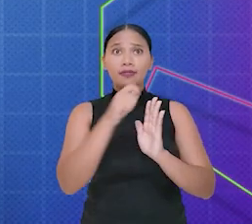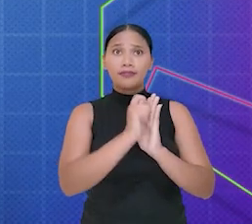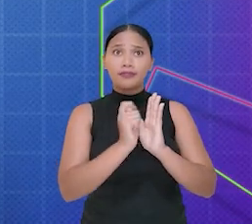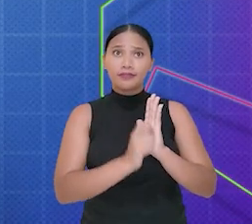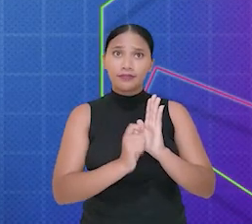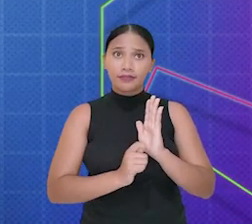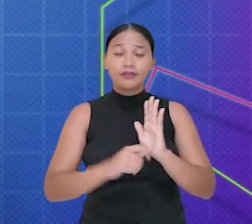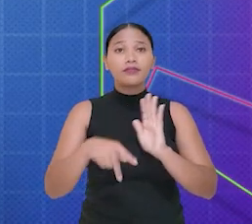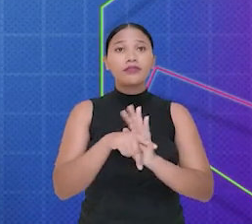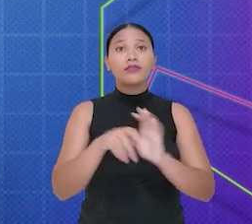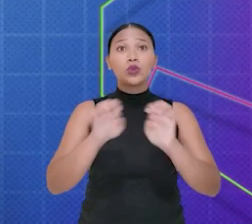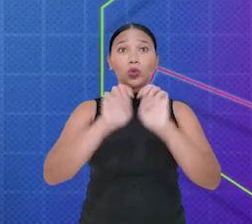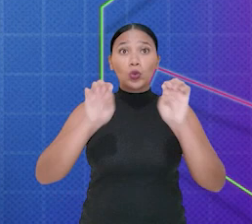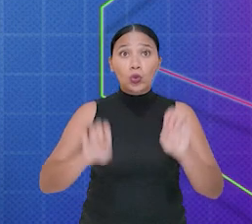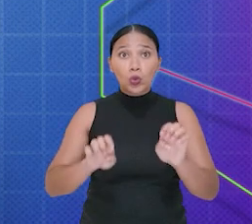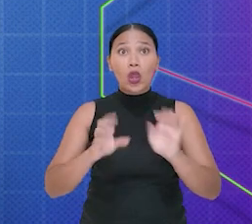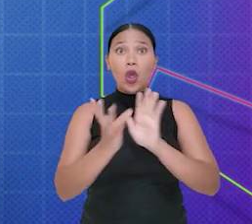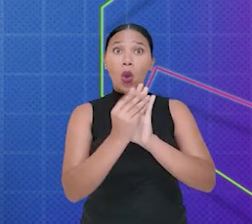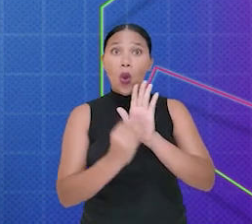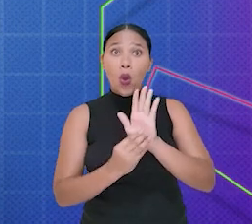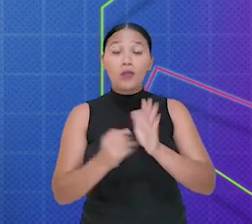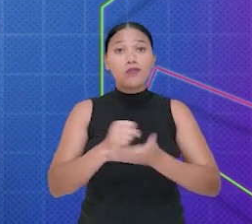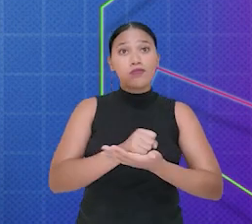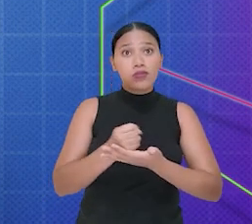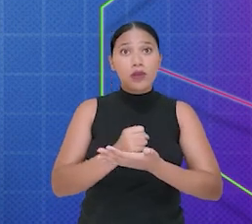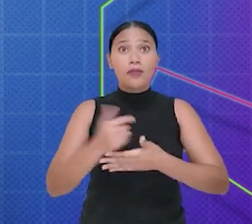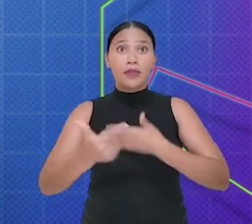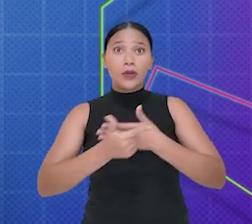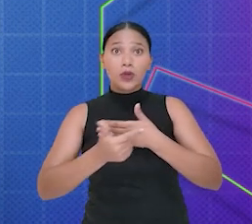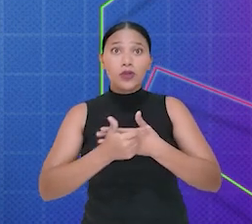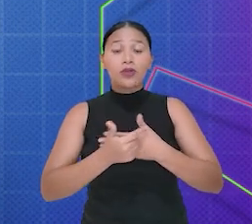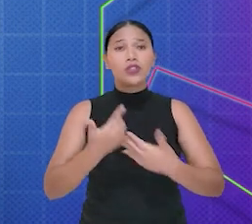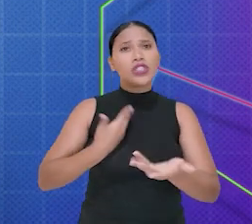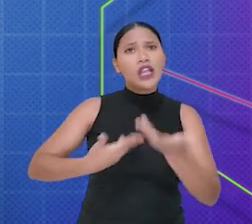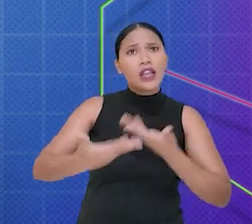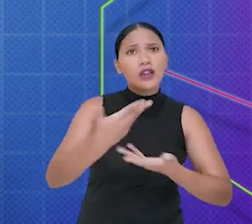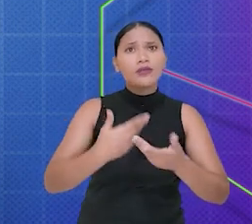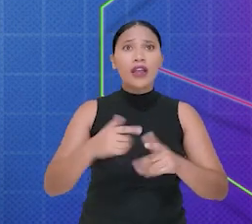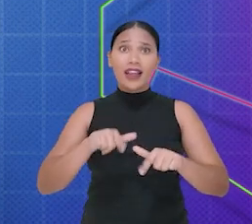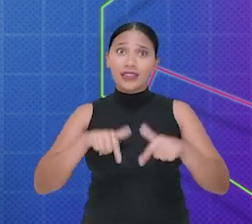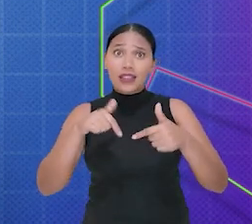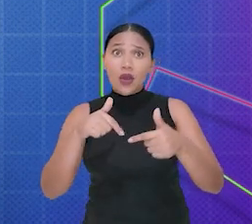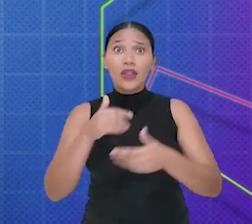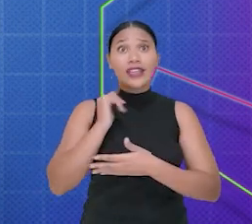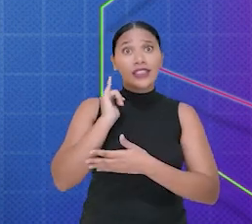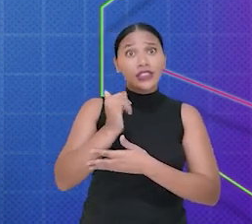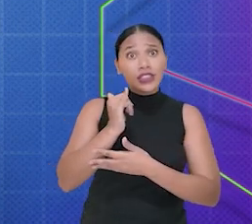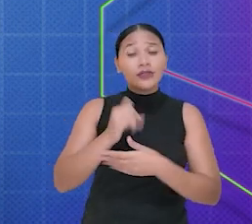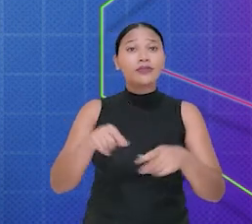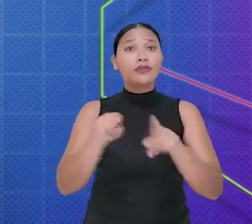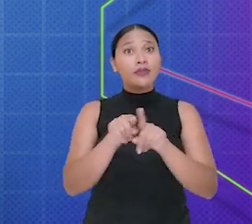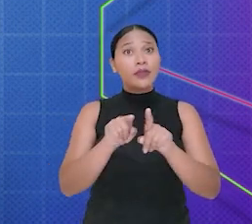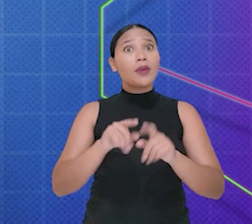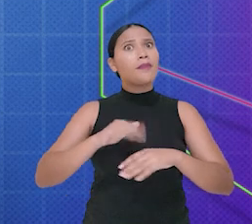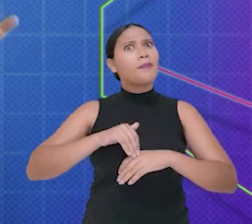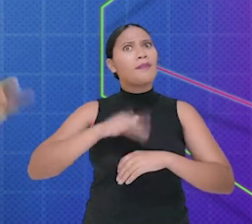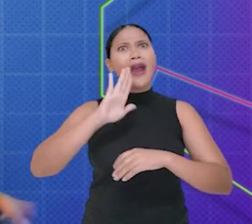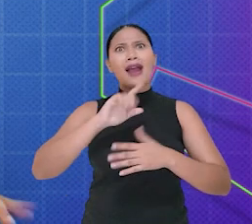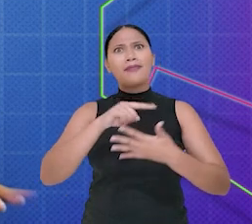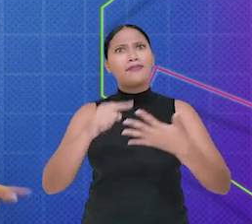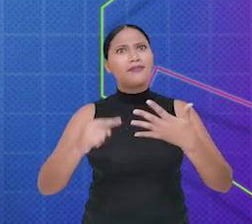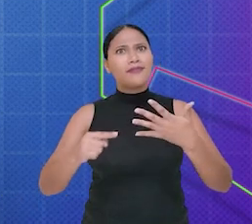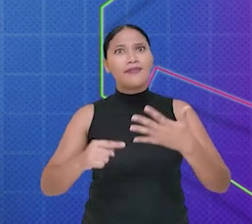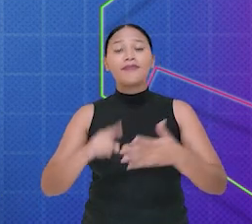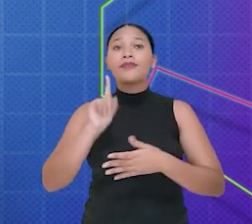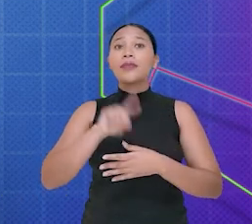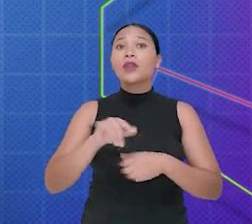documento escrito que descreve a estrutura e o conteúdo de um jogo, incluindo personagens, diálogos, ações, narrativas e muito